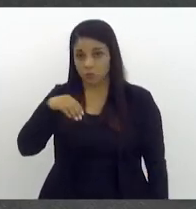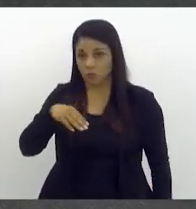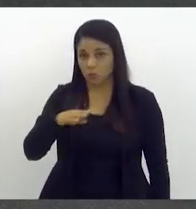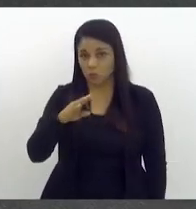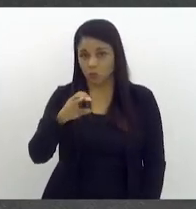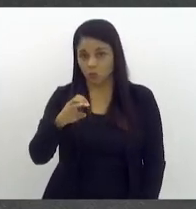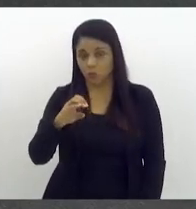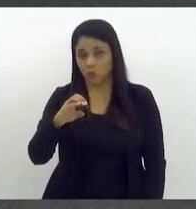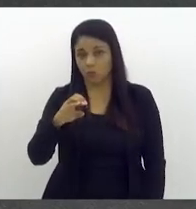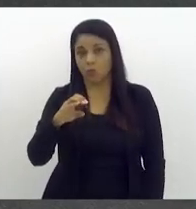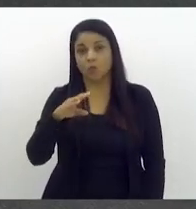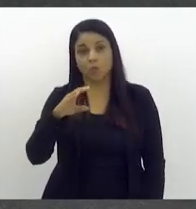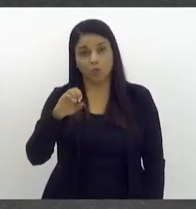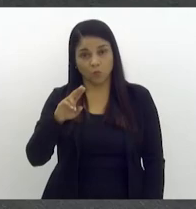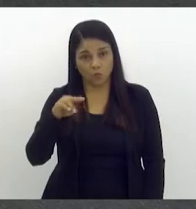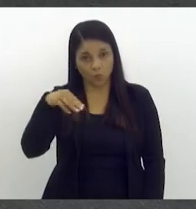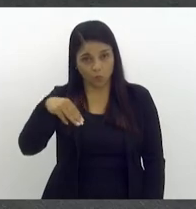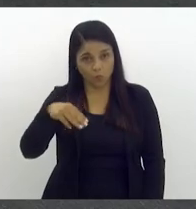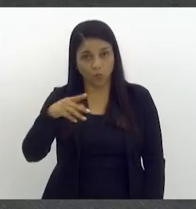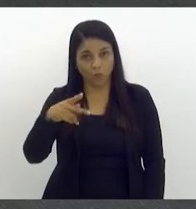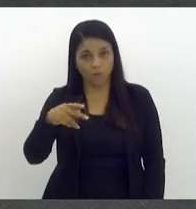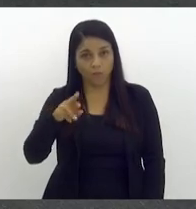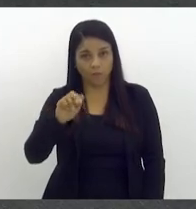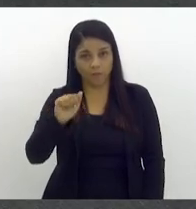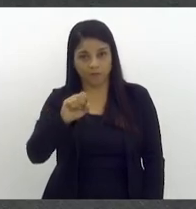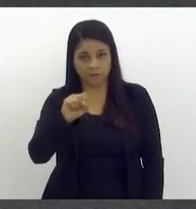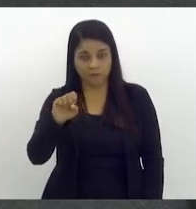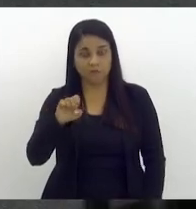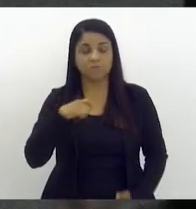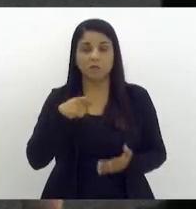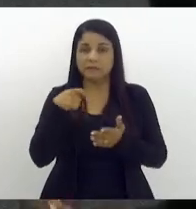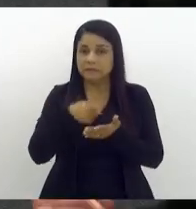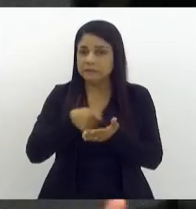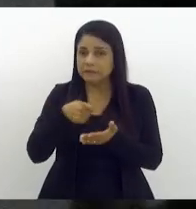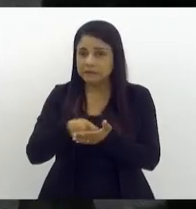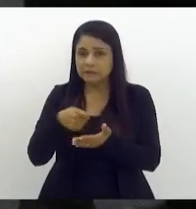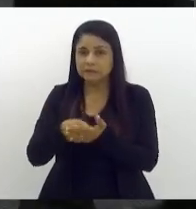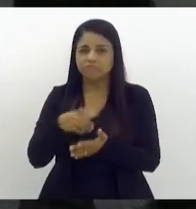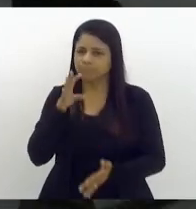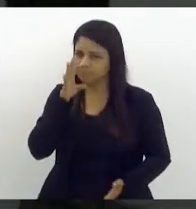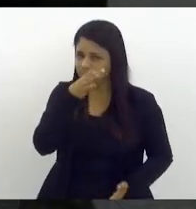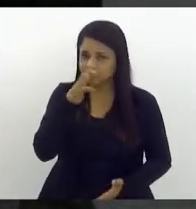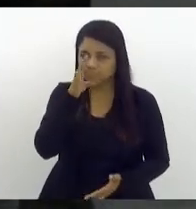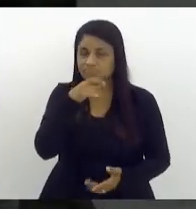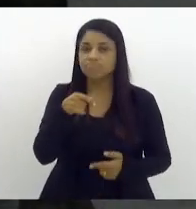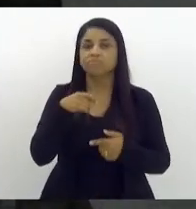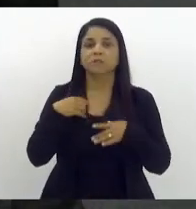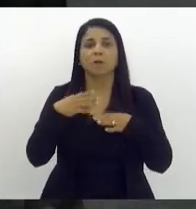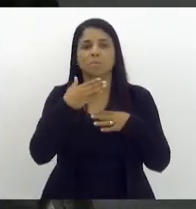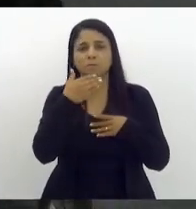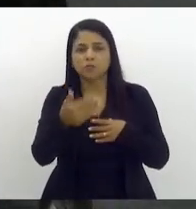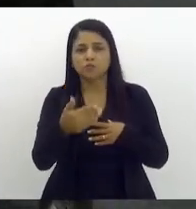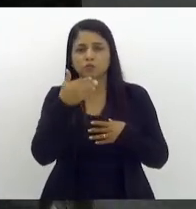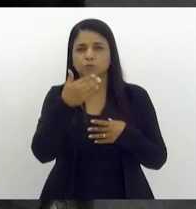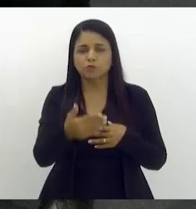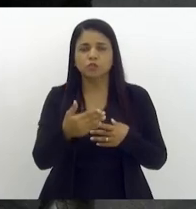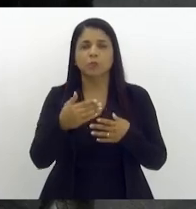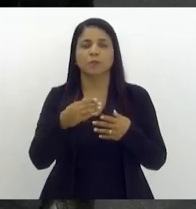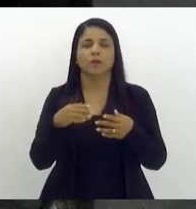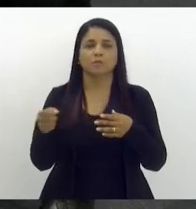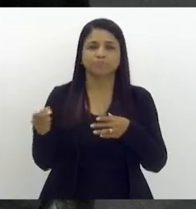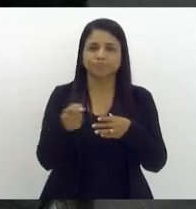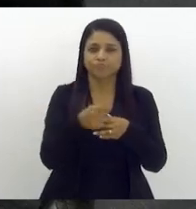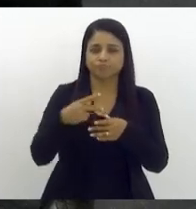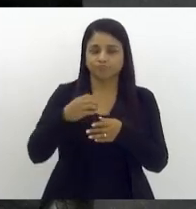feito progressivamente, insistentemente isso, cobrando da implantação, foi adiado uma vez,